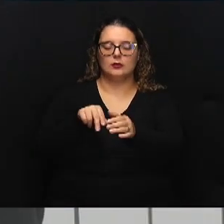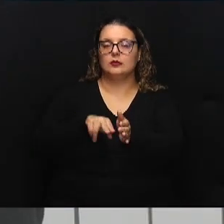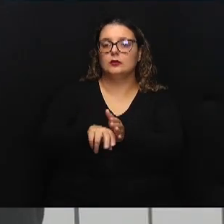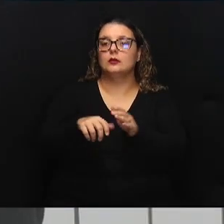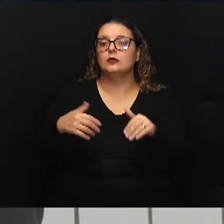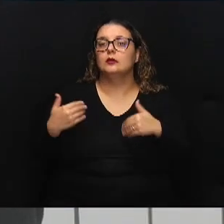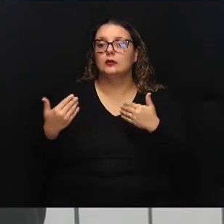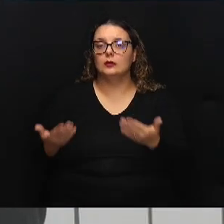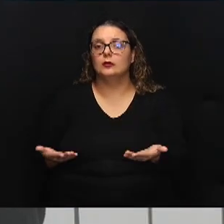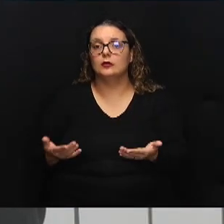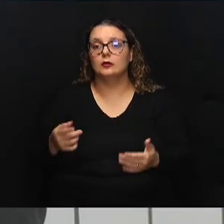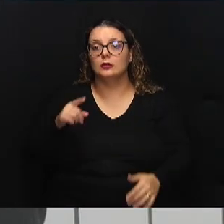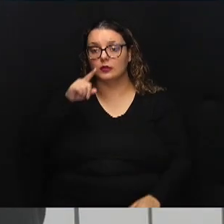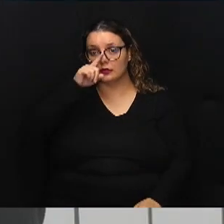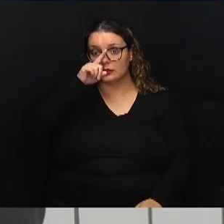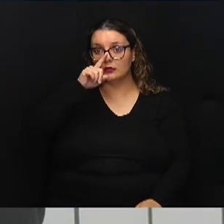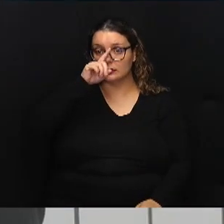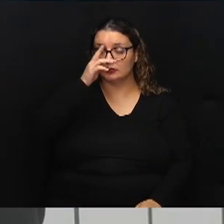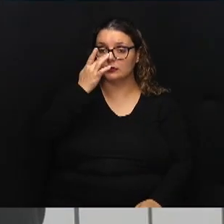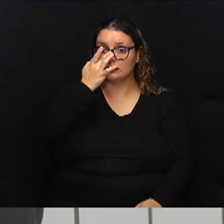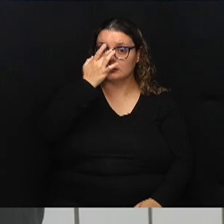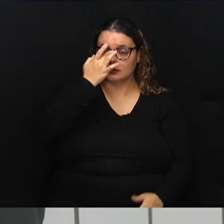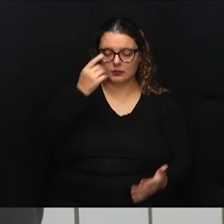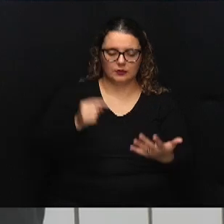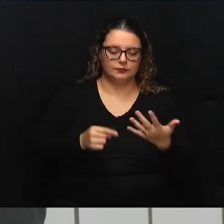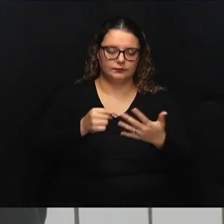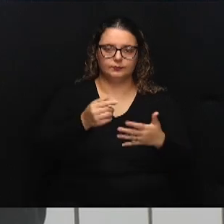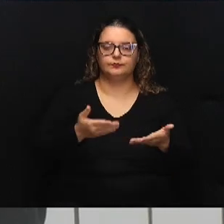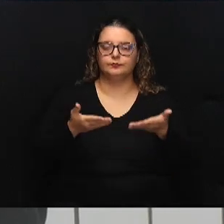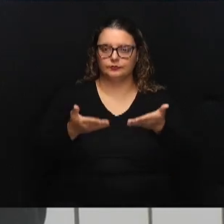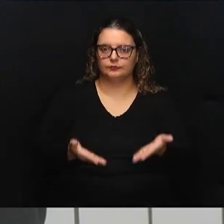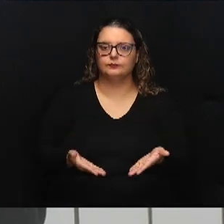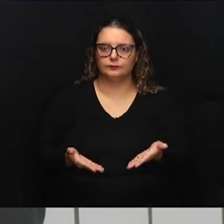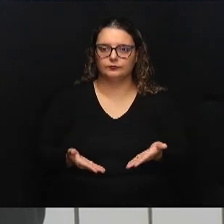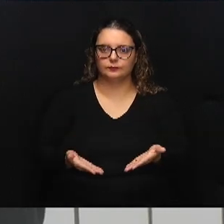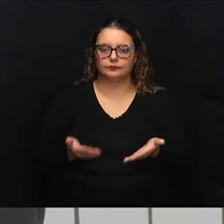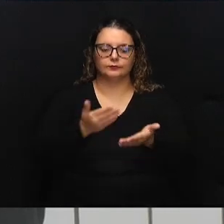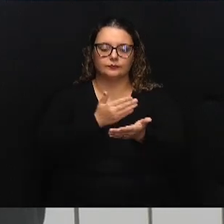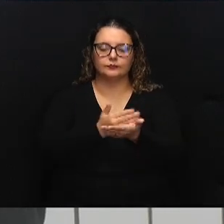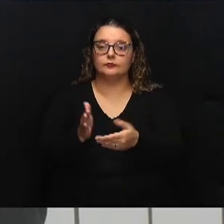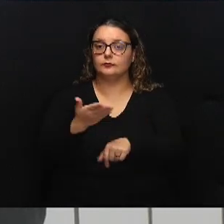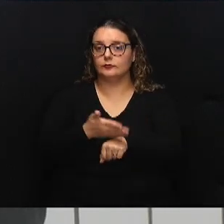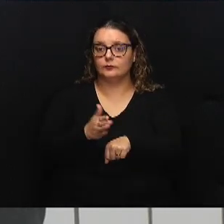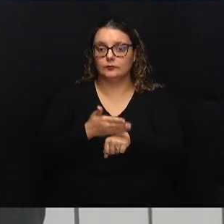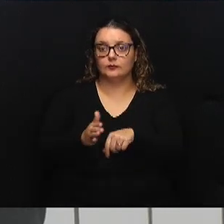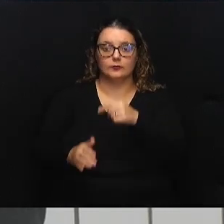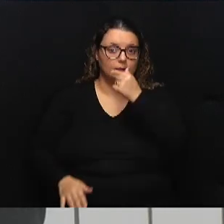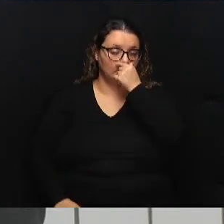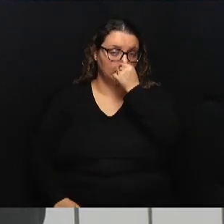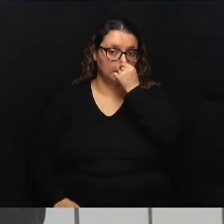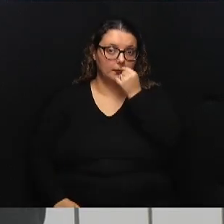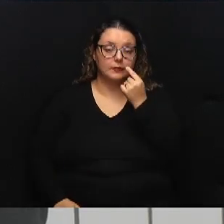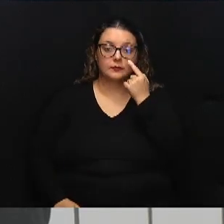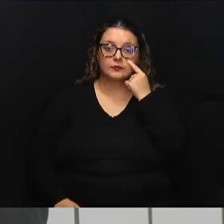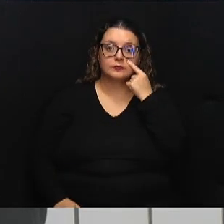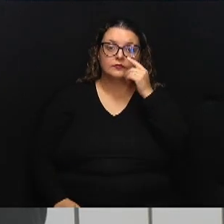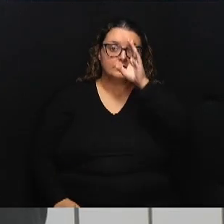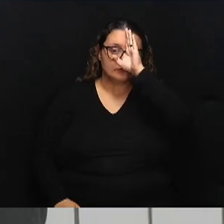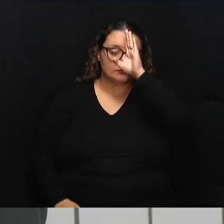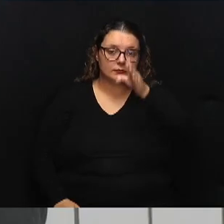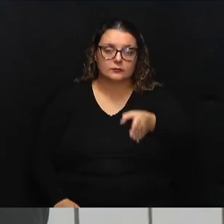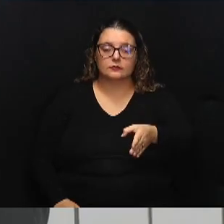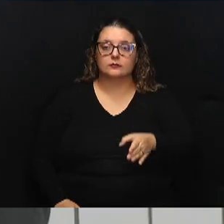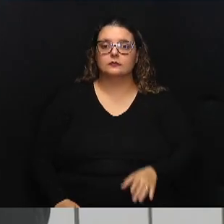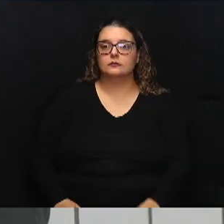os pontos de risco, levantar tudo isso e começar a praticar. Eu vejo como um dos